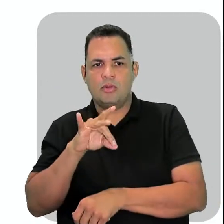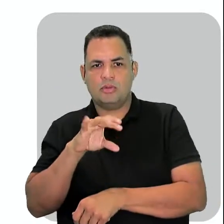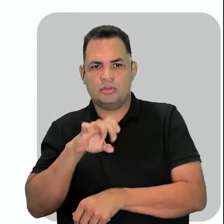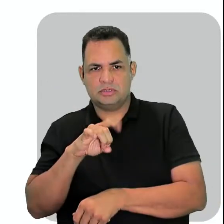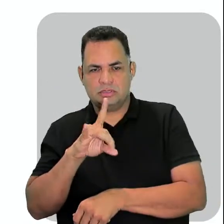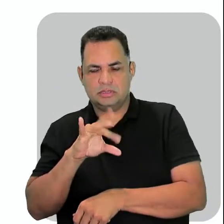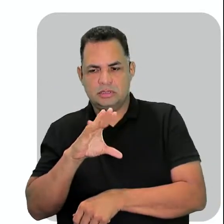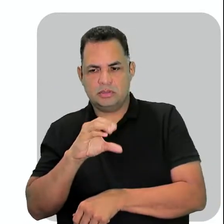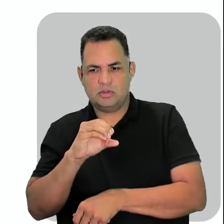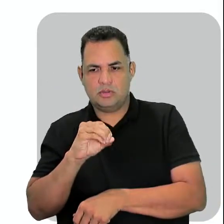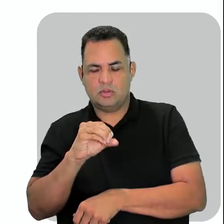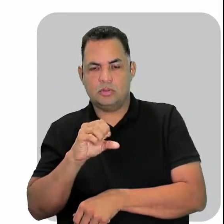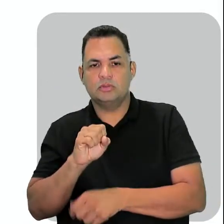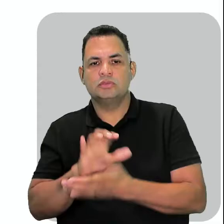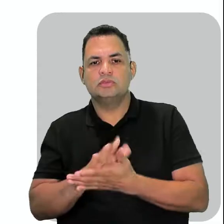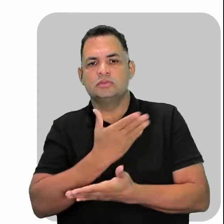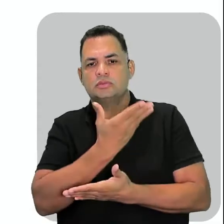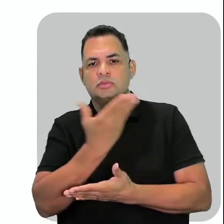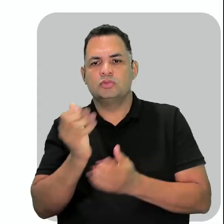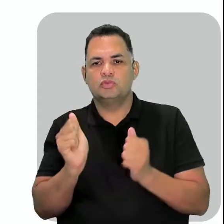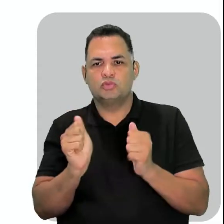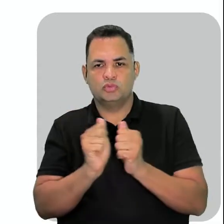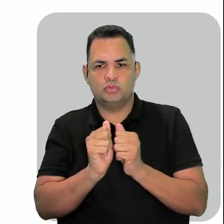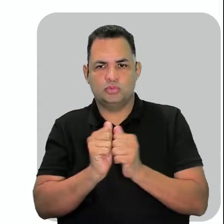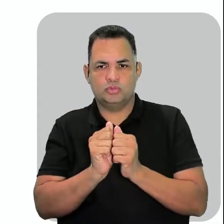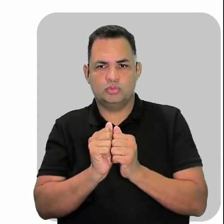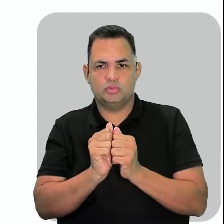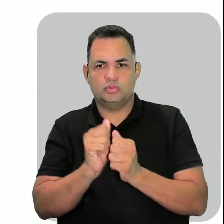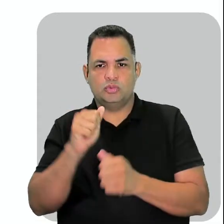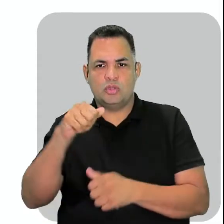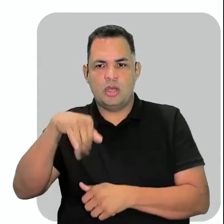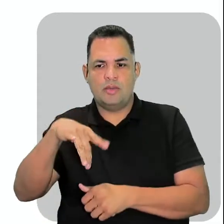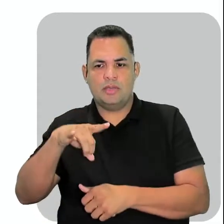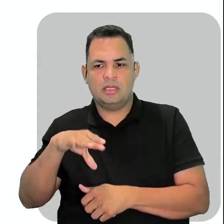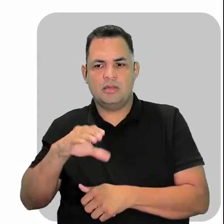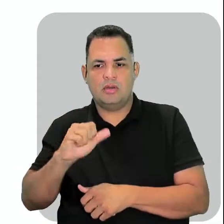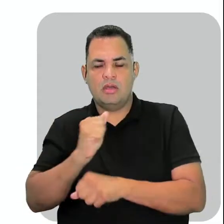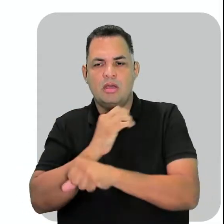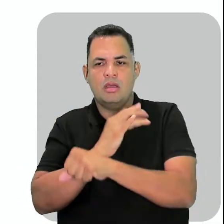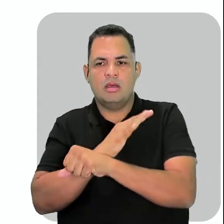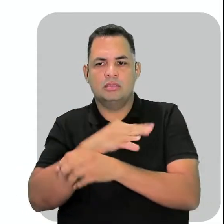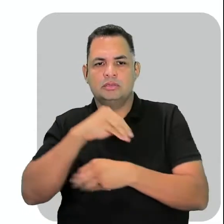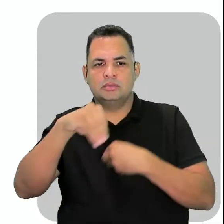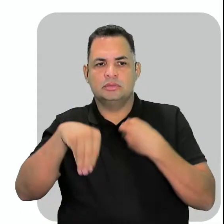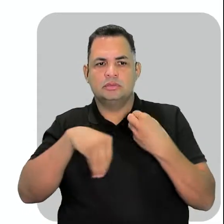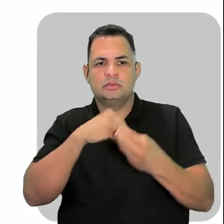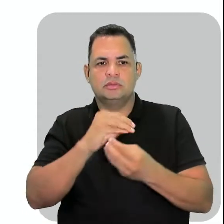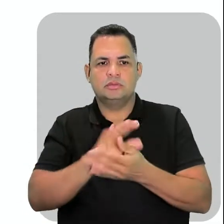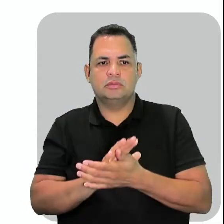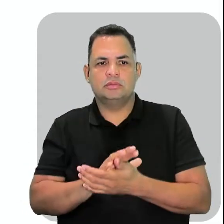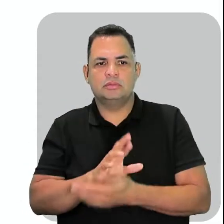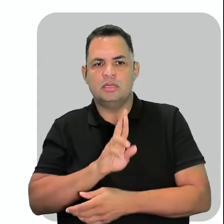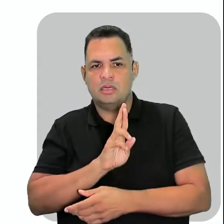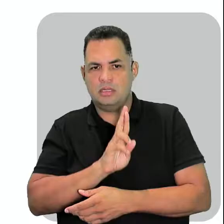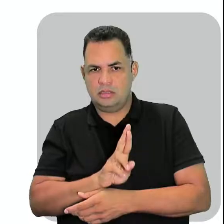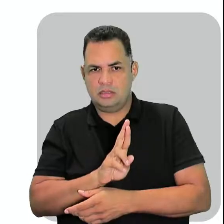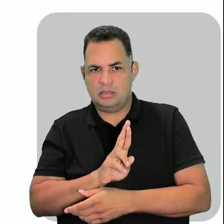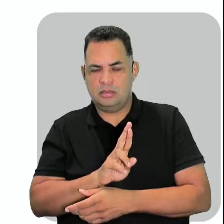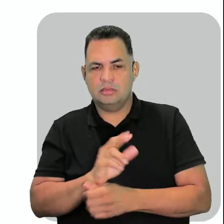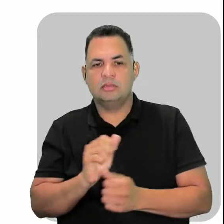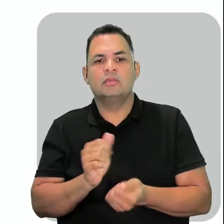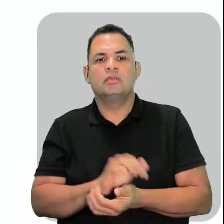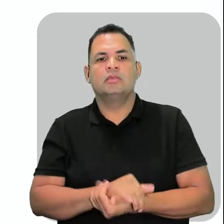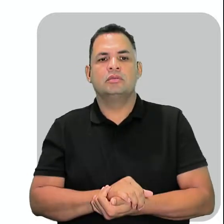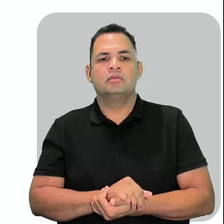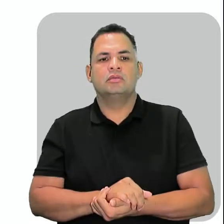que estão presentes lá no aminoácido, eles são compostos orgânicos que apresentam o radical